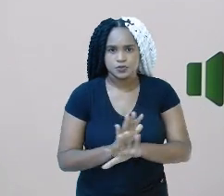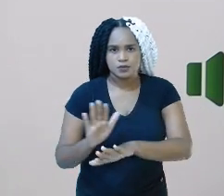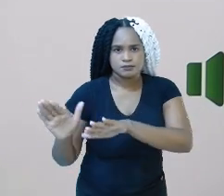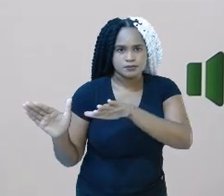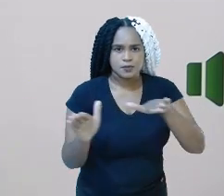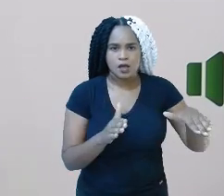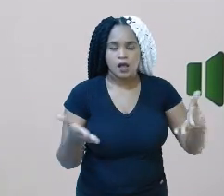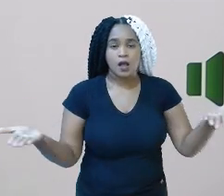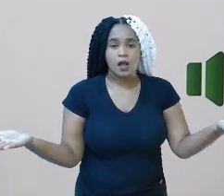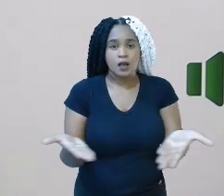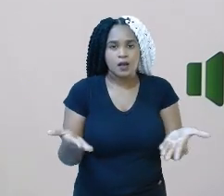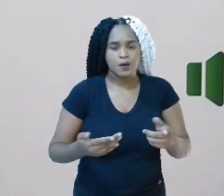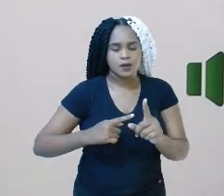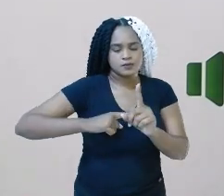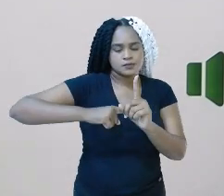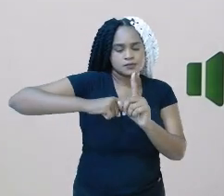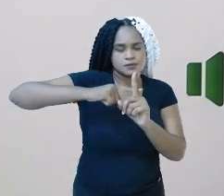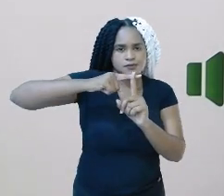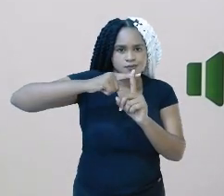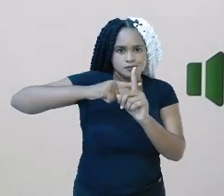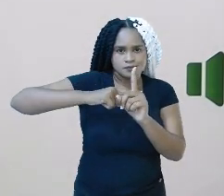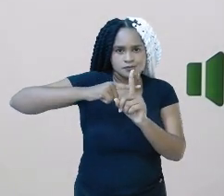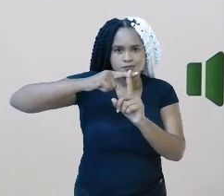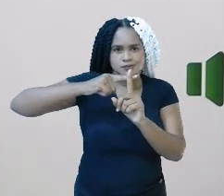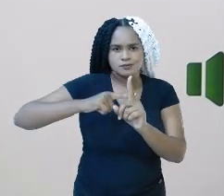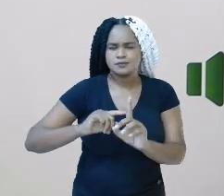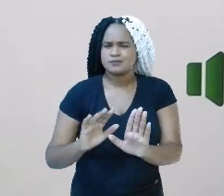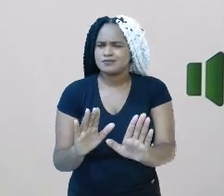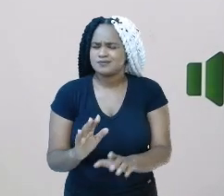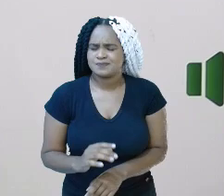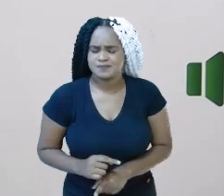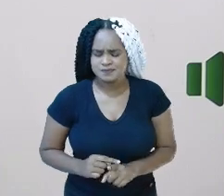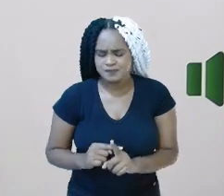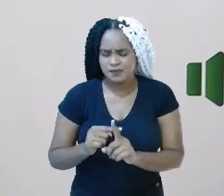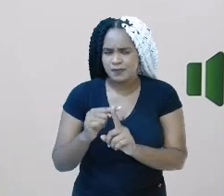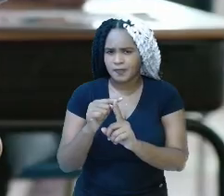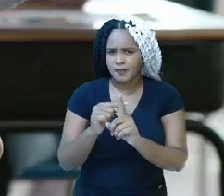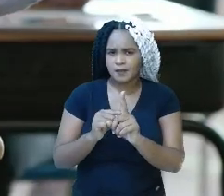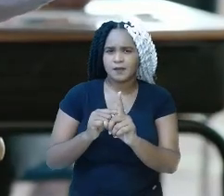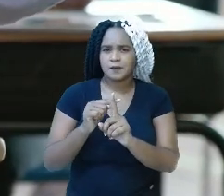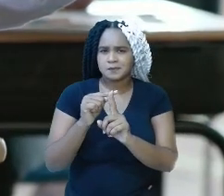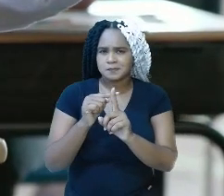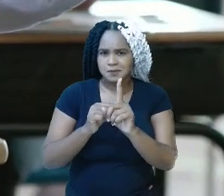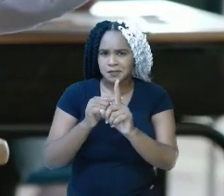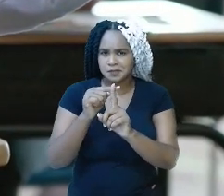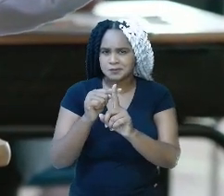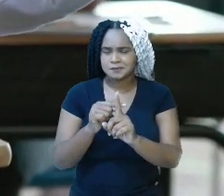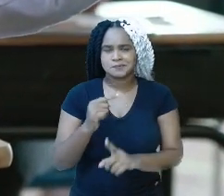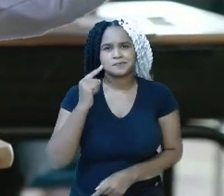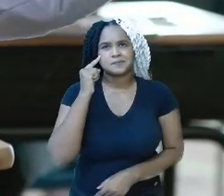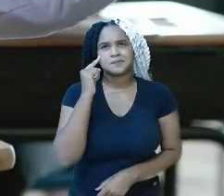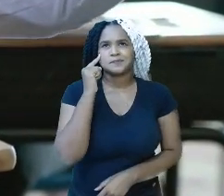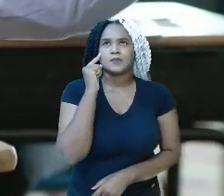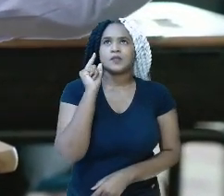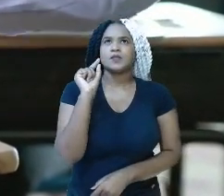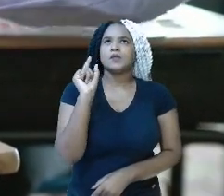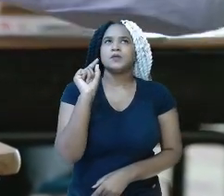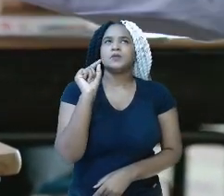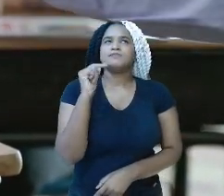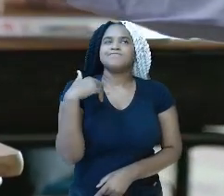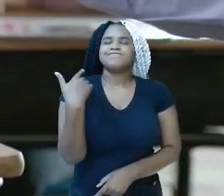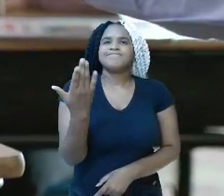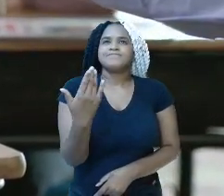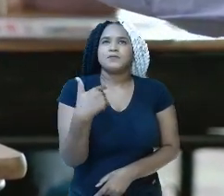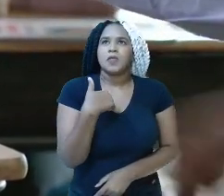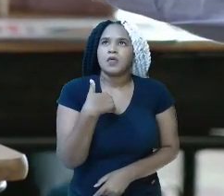gente vai para a temperatura. Quando a gente vai falar de temperatura, a gente pensa logo em quê? Eita, quando eu estou